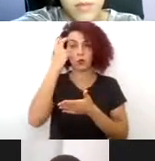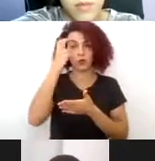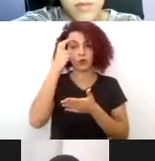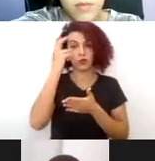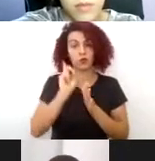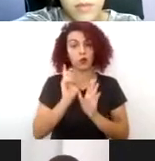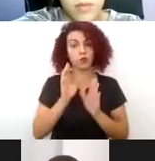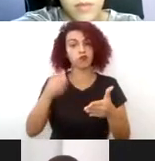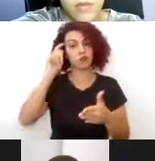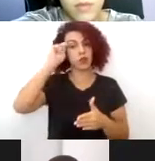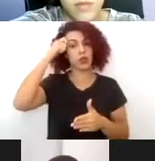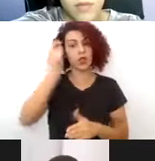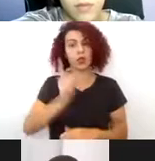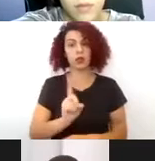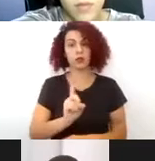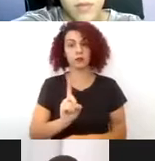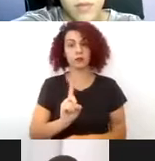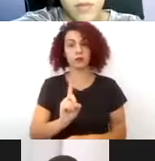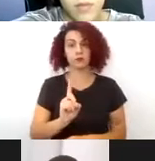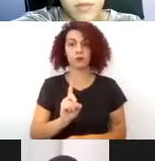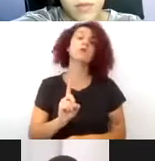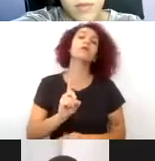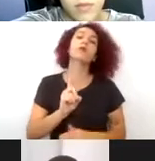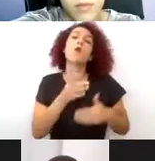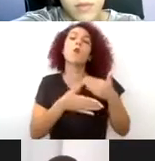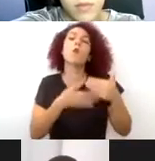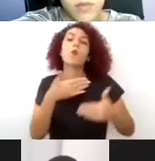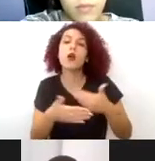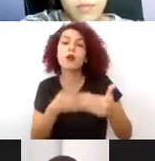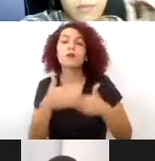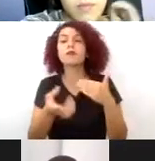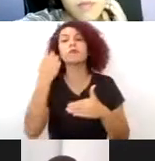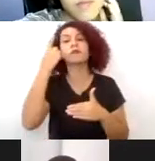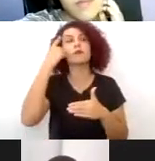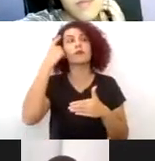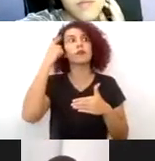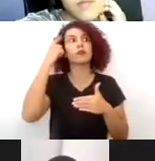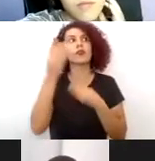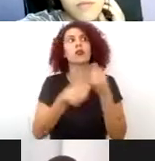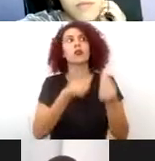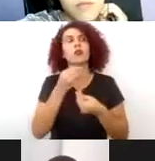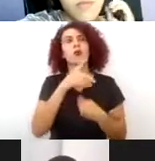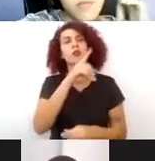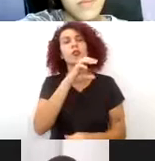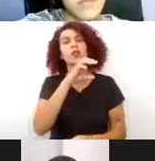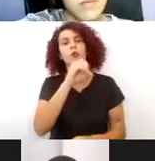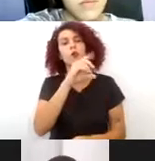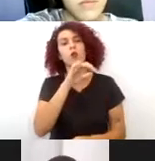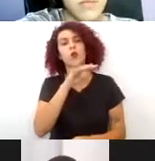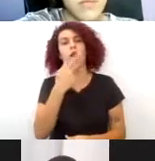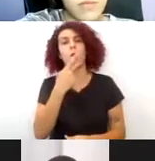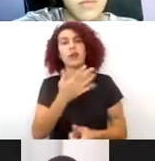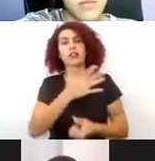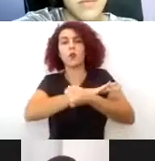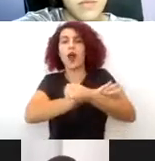Negra Ah tá o avanço da perspectiva de não tem como não falar da Colonial sem falar de racismo é